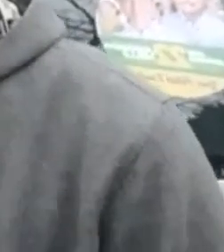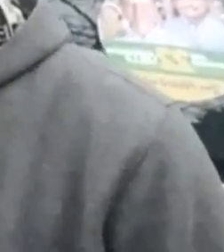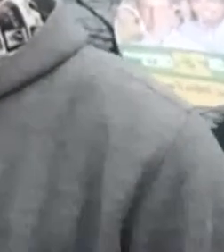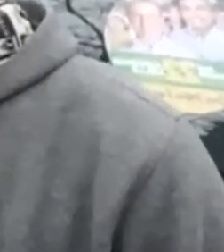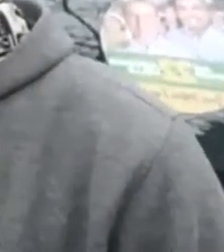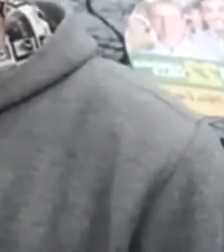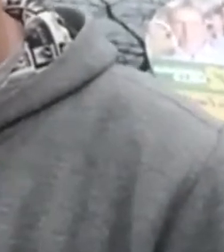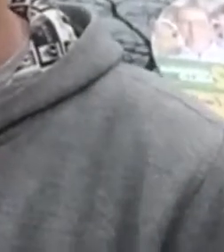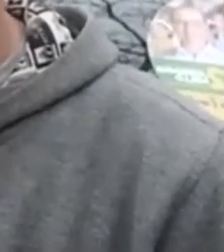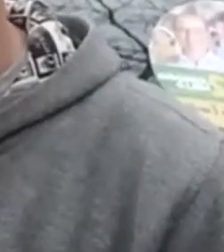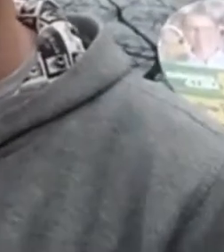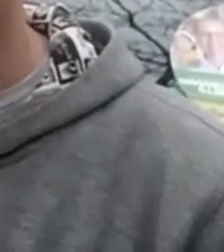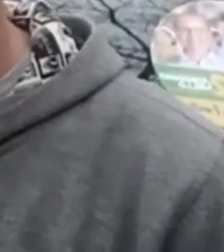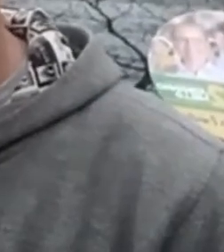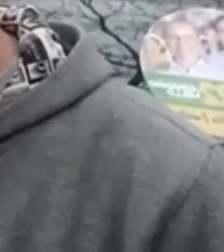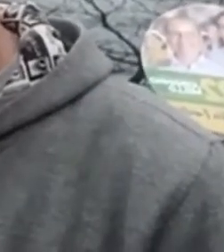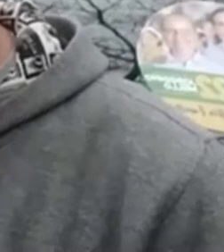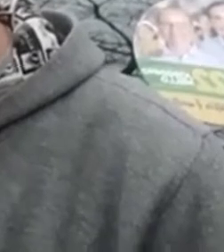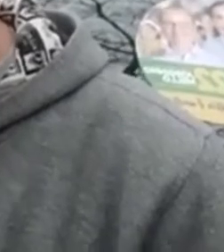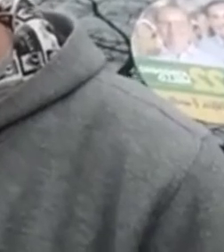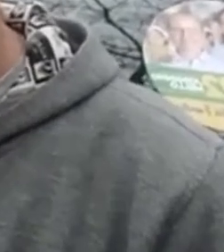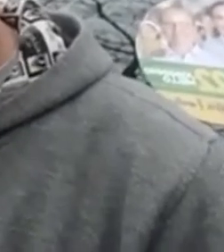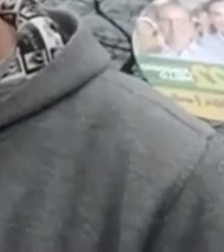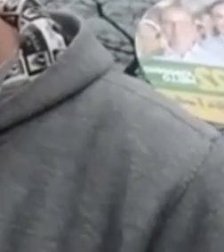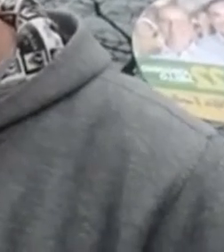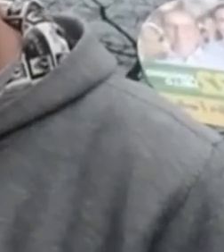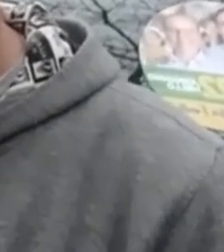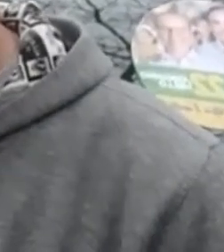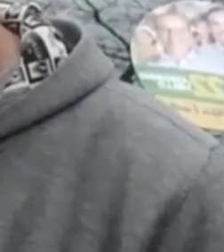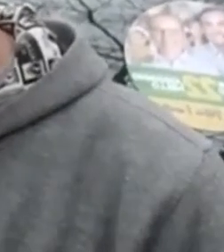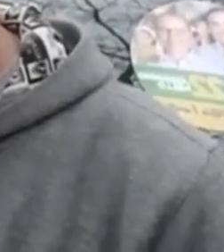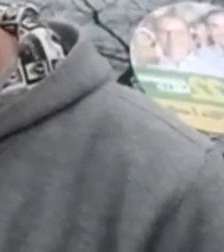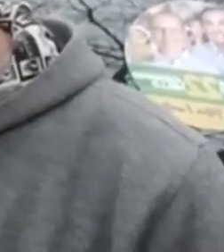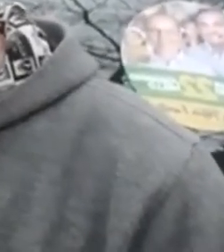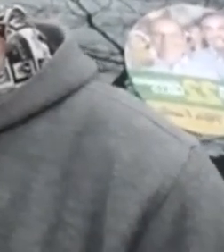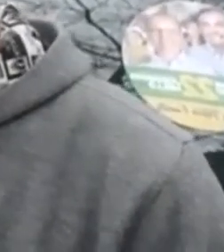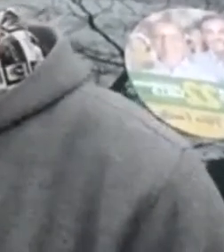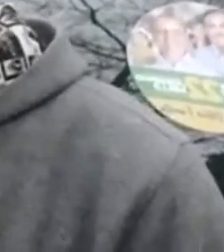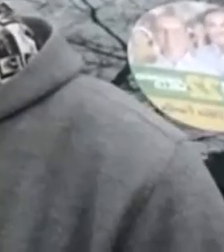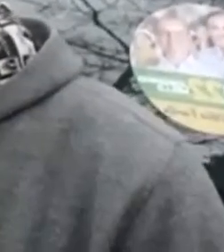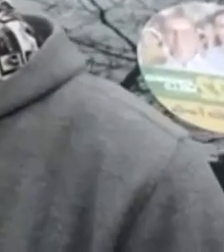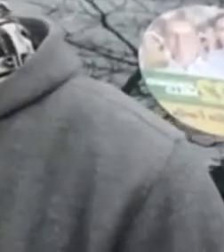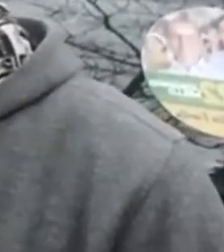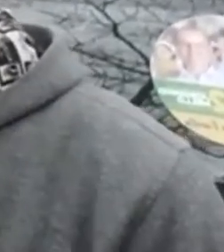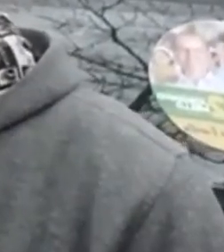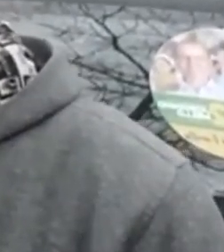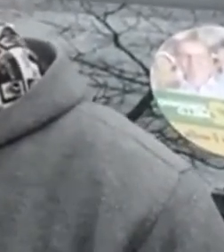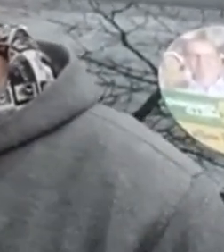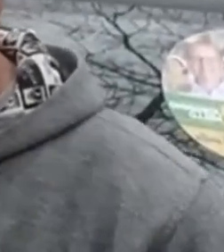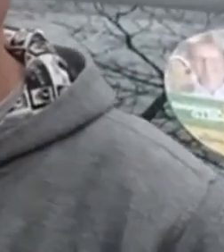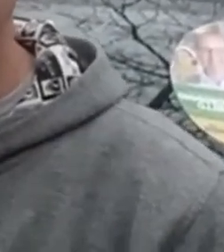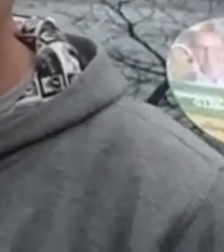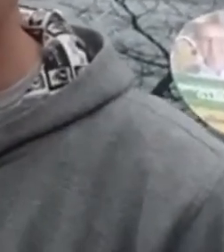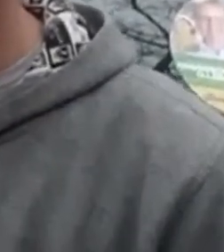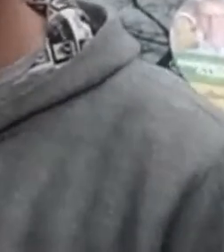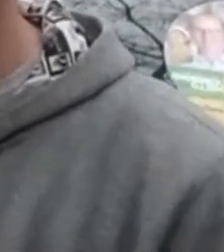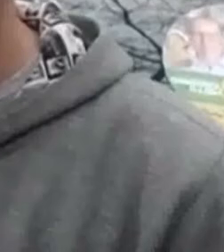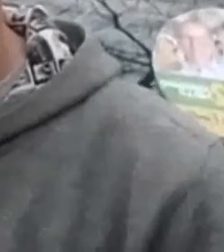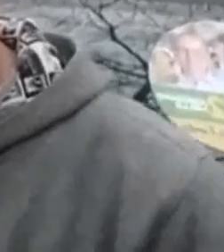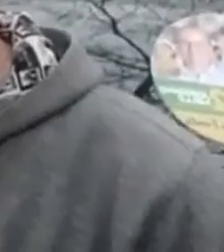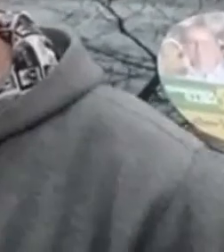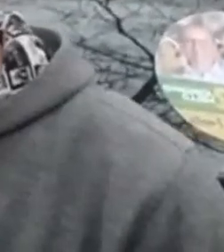Tem. Tem também, né? Tem também. Então, é uma pena. No dia dos professores, a gente receber uma notícia dessa. Que Deus abençoe a